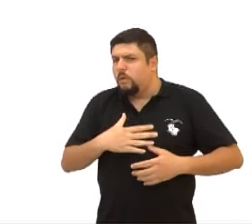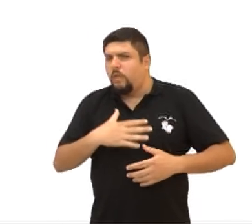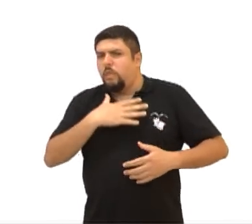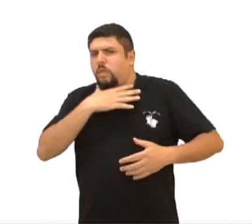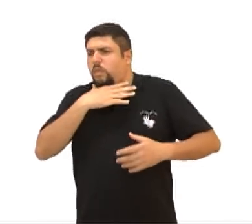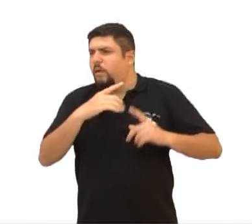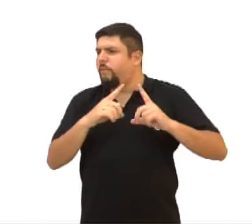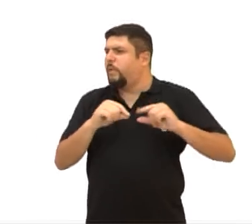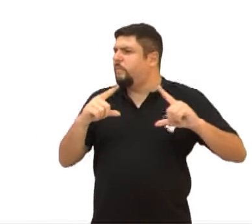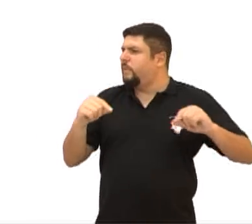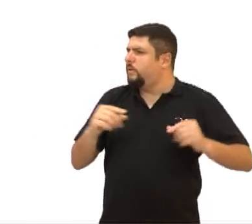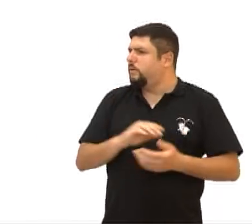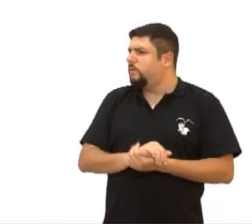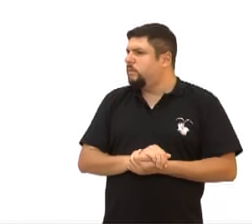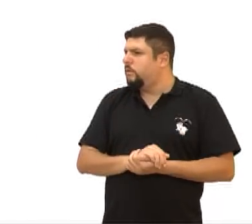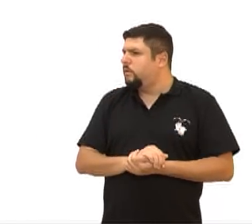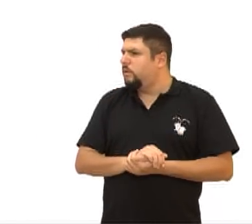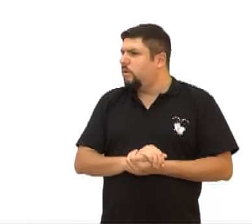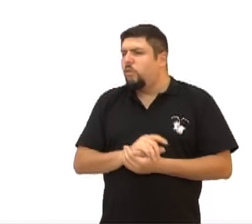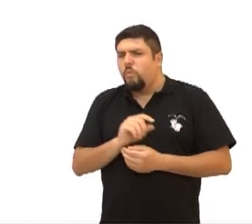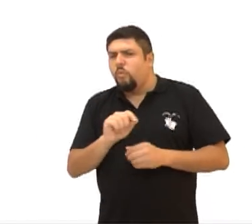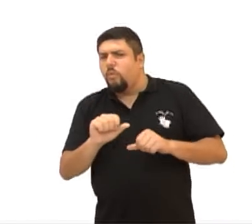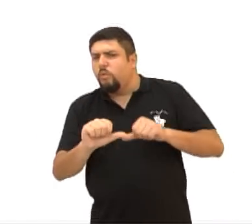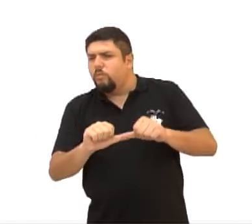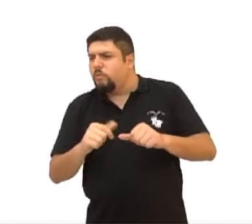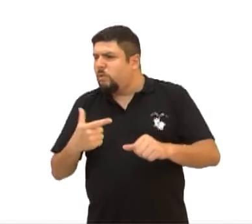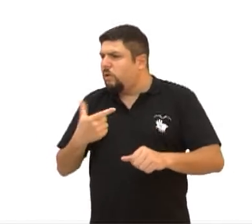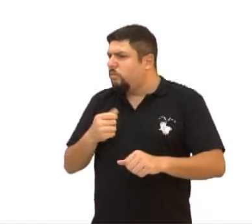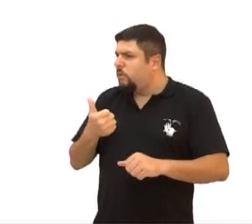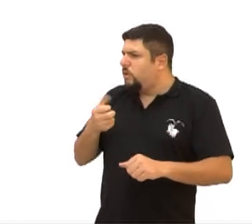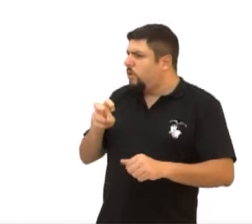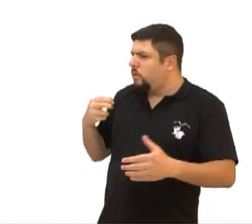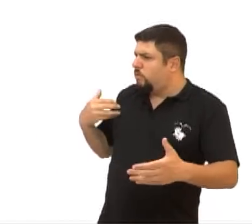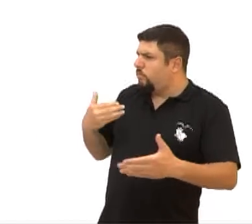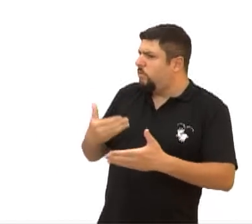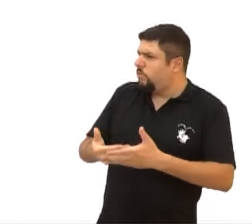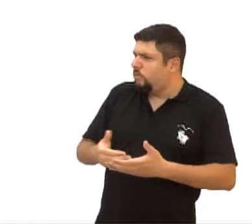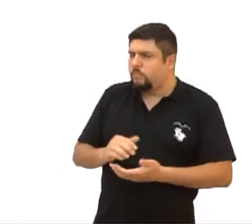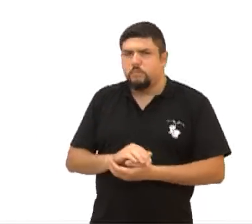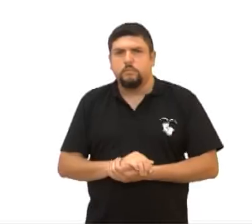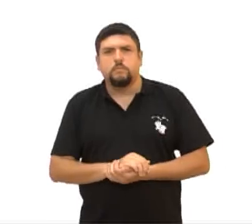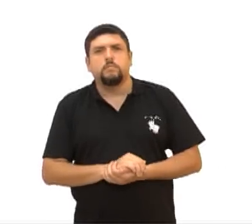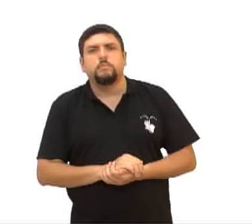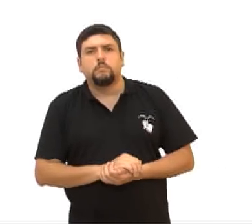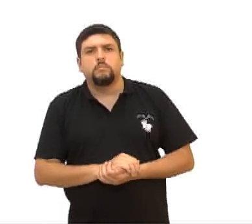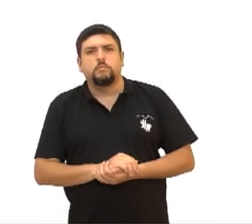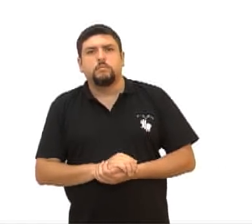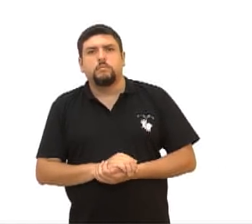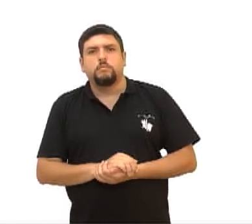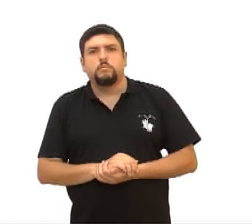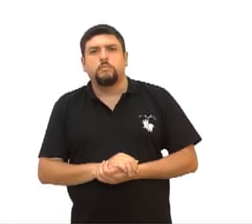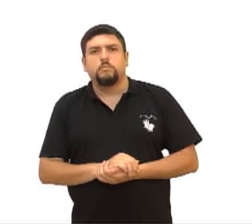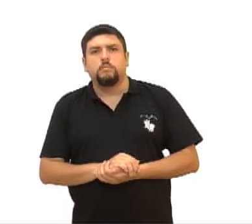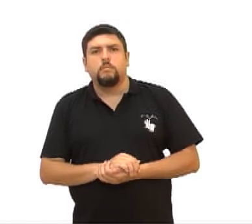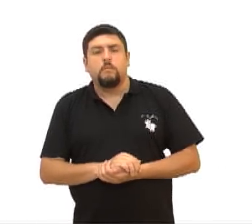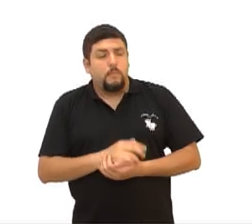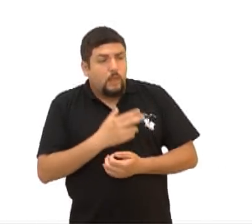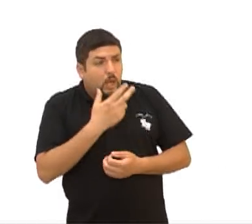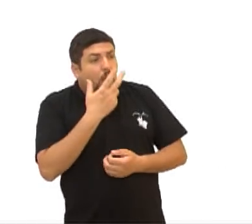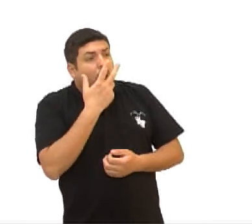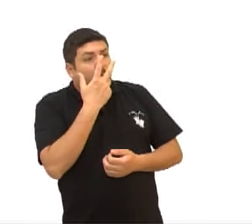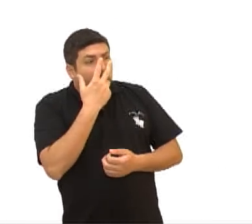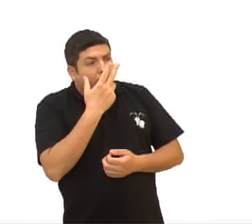Distrito Federal? O que mudou de 2015 para cá? A resposta agora. Parece